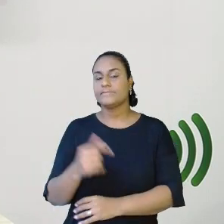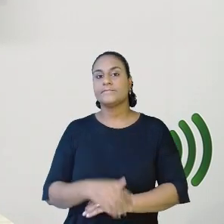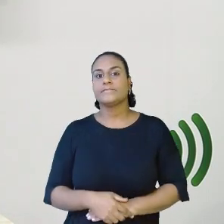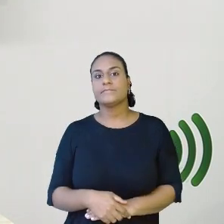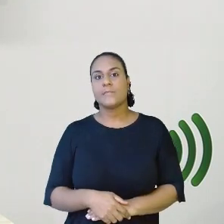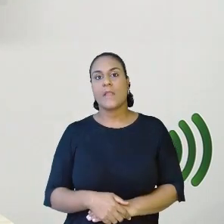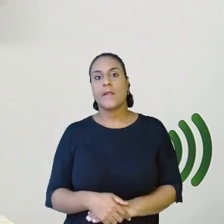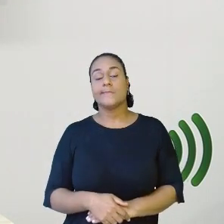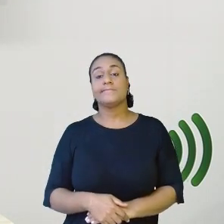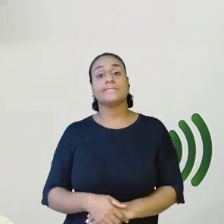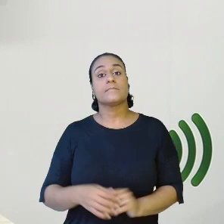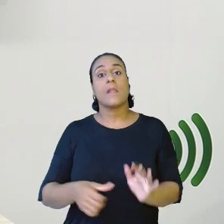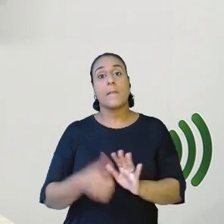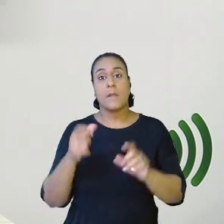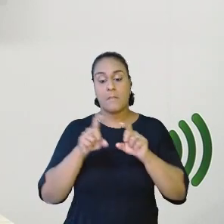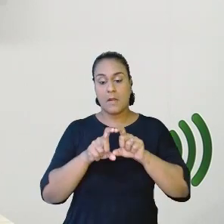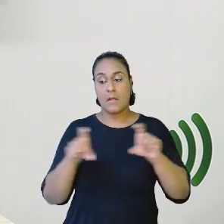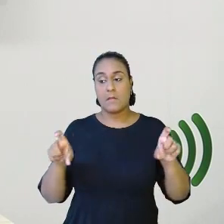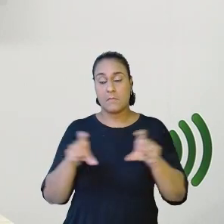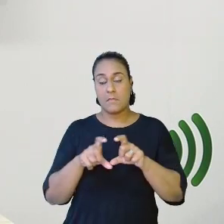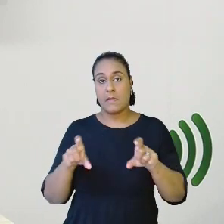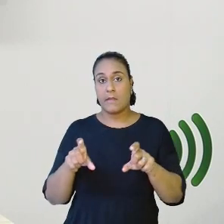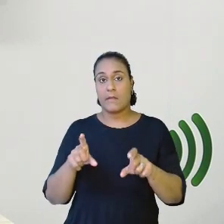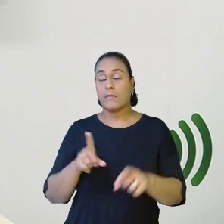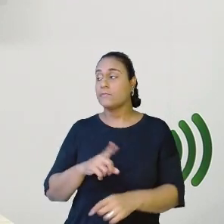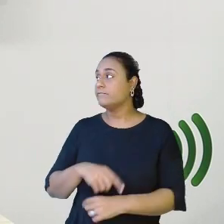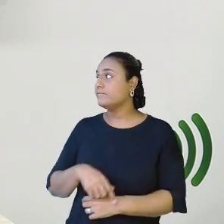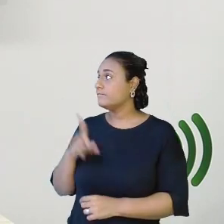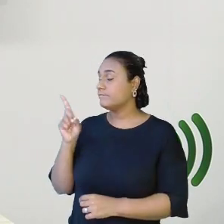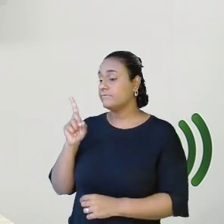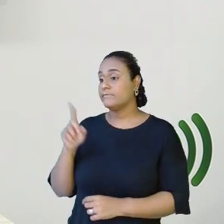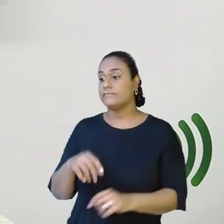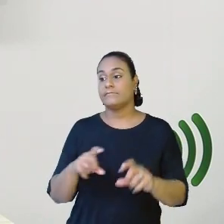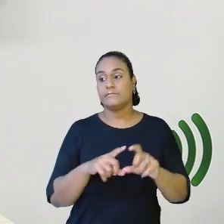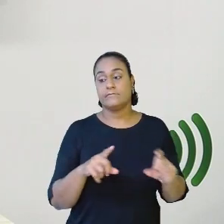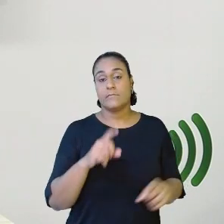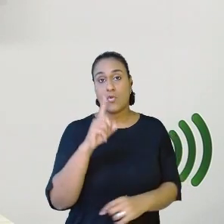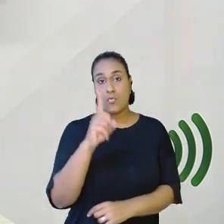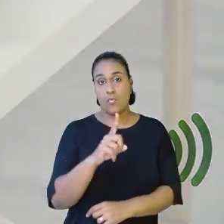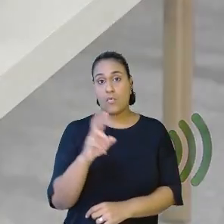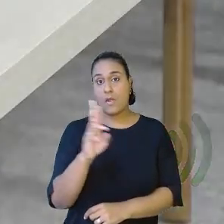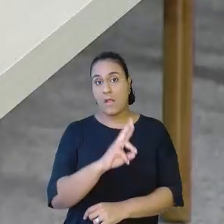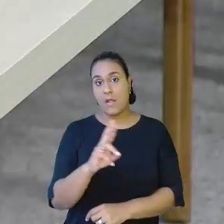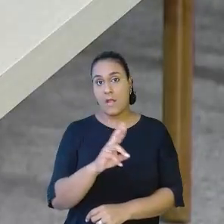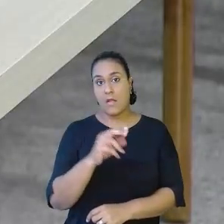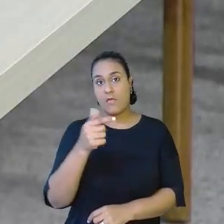ver. A primeira plaquinha que vocês viram lá na tela é de R$